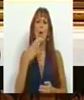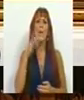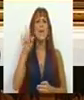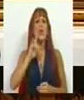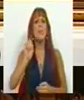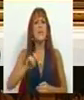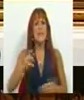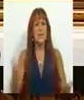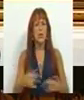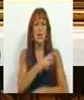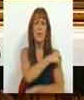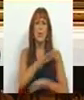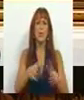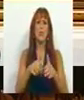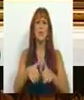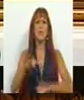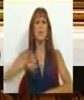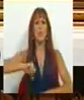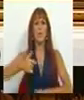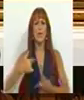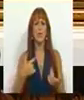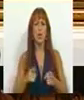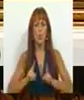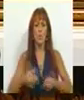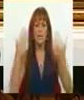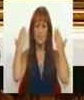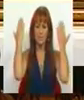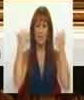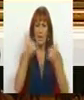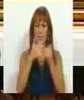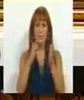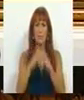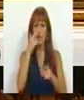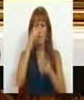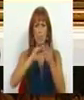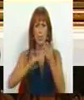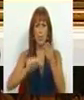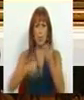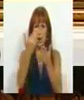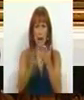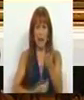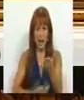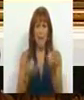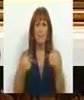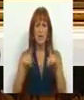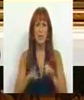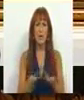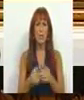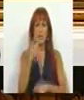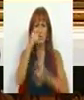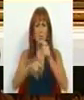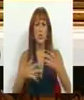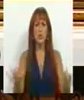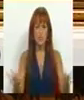Obrigado, Sra. Presidente. Em nome do Grupo Parlamentar dos Verdes, eu começo por saudar todos os subscritores desta petição, mas também a Comissão de